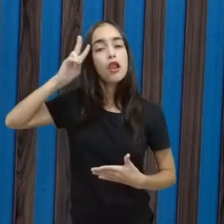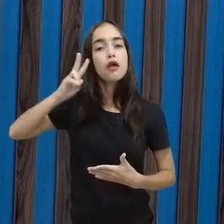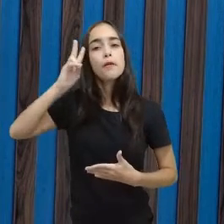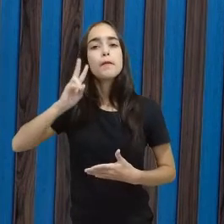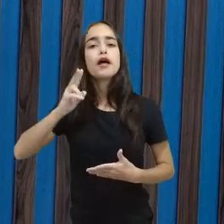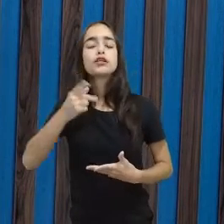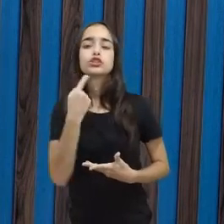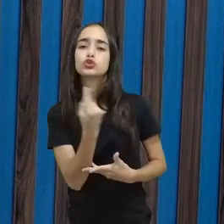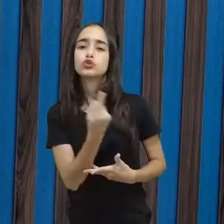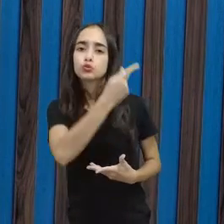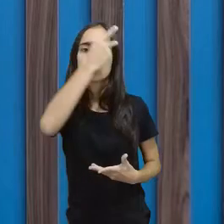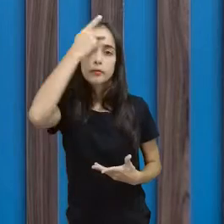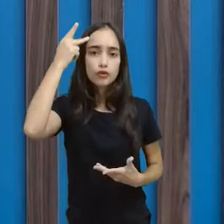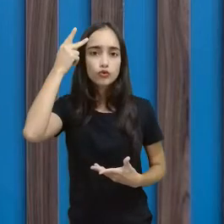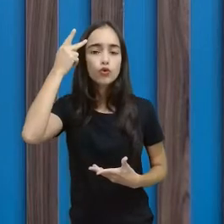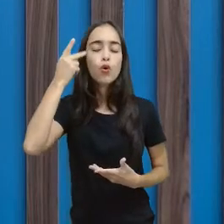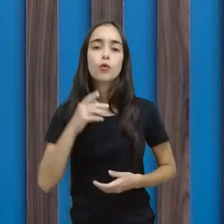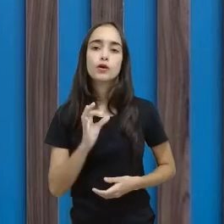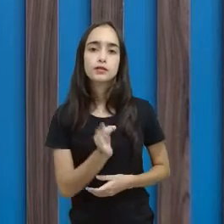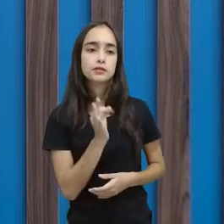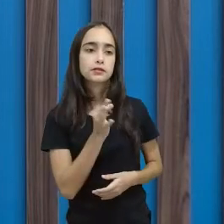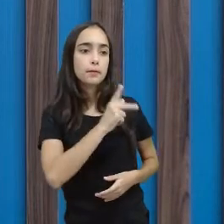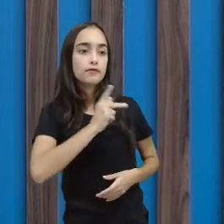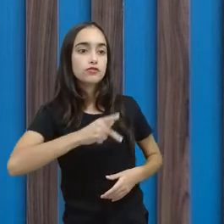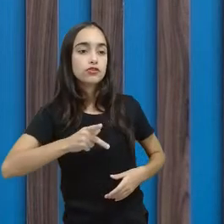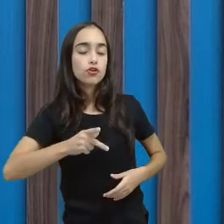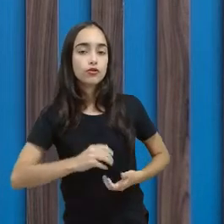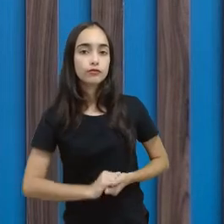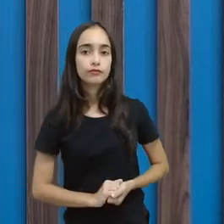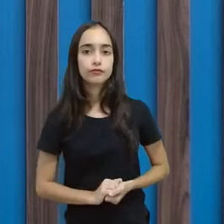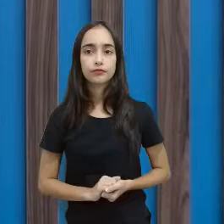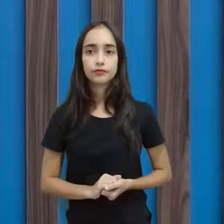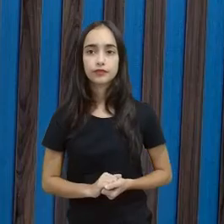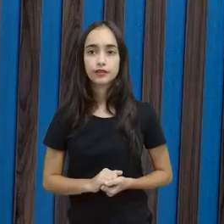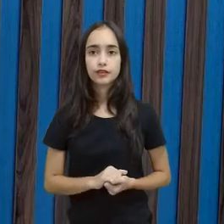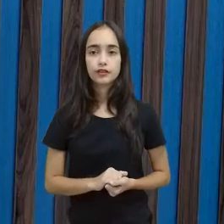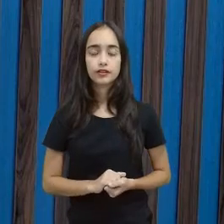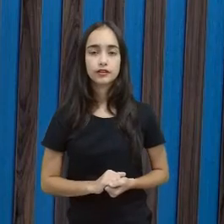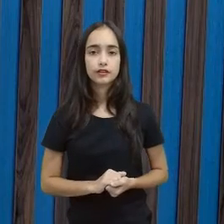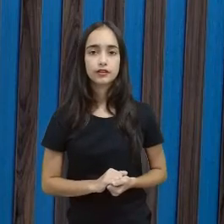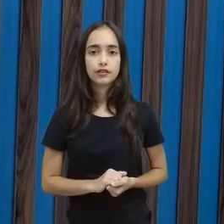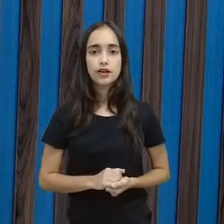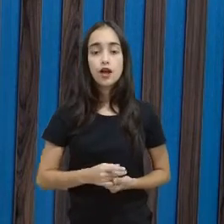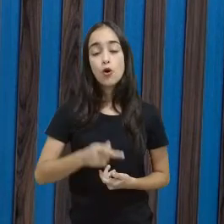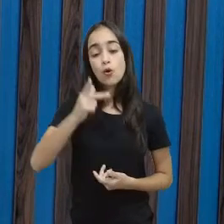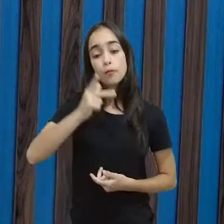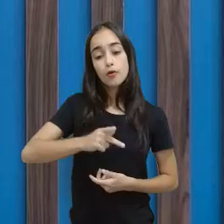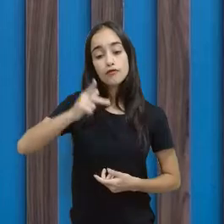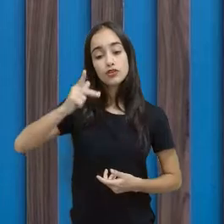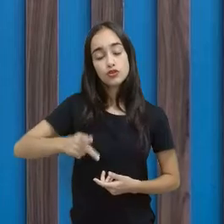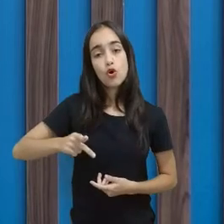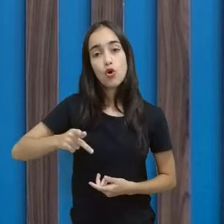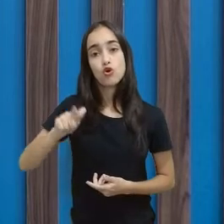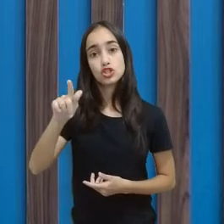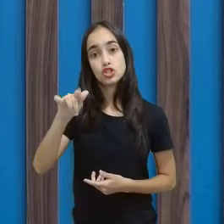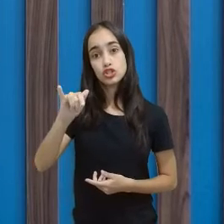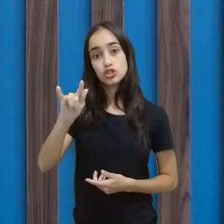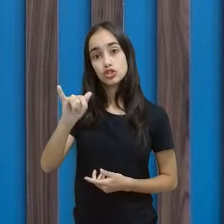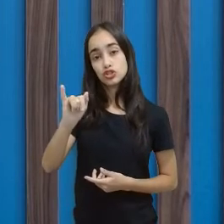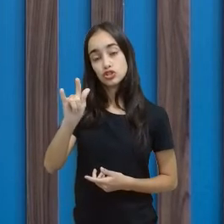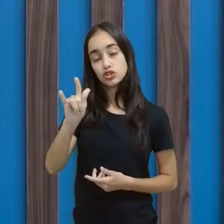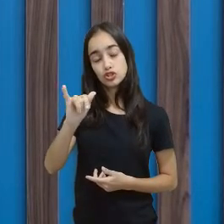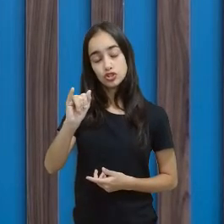professor? Rainer Heydrich. Heydrich, certo? O professor Georgia, que é o especialista em